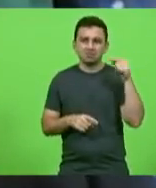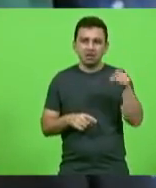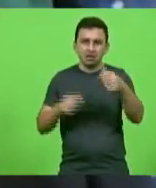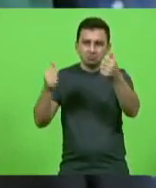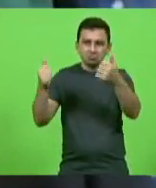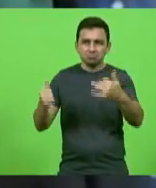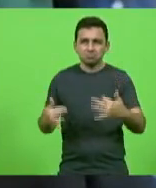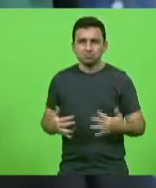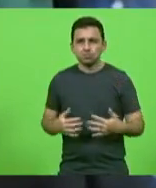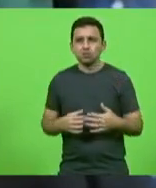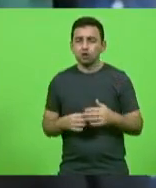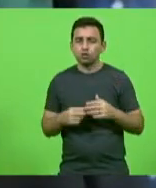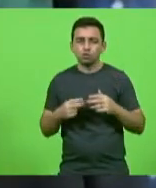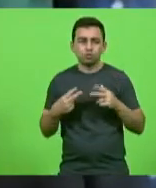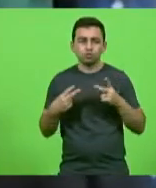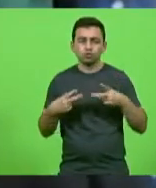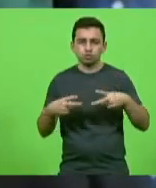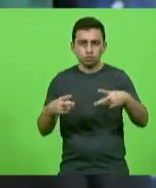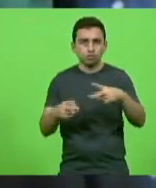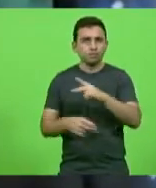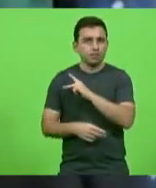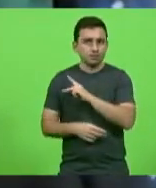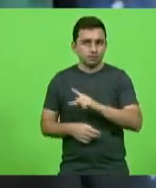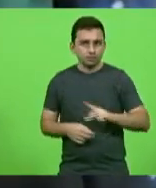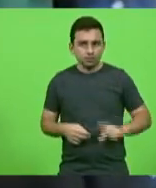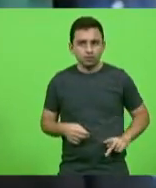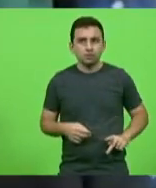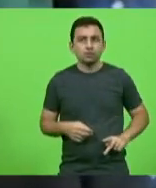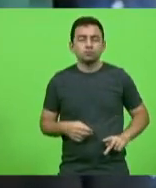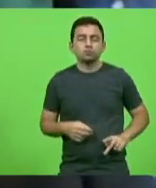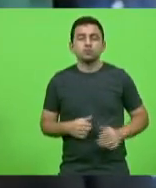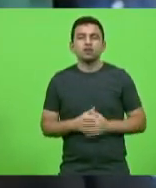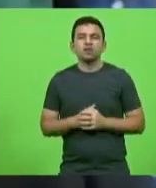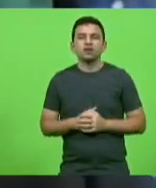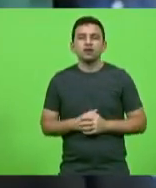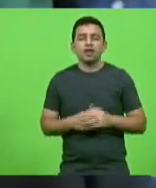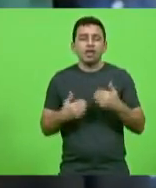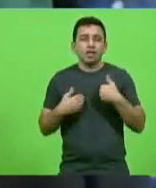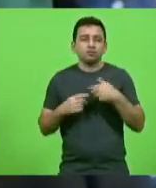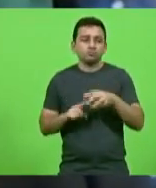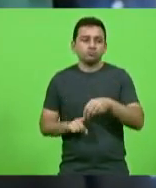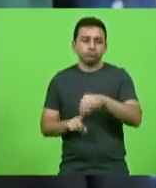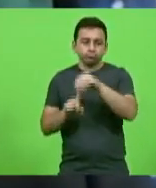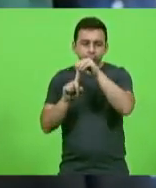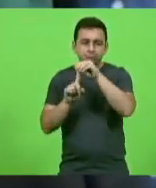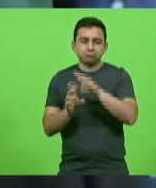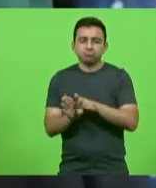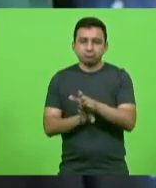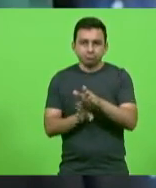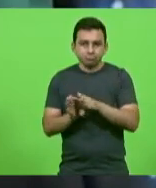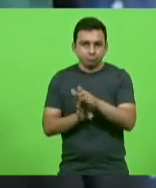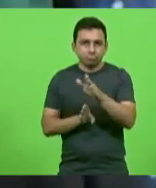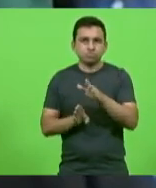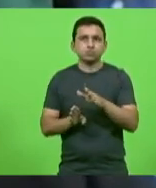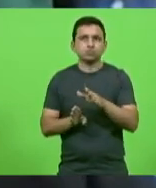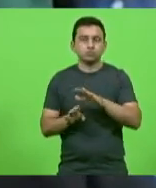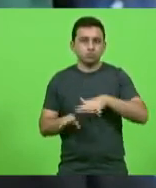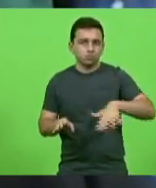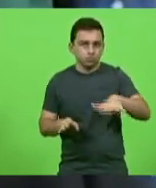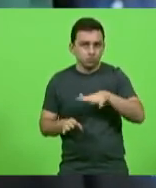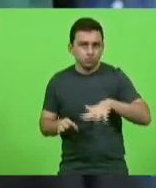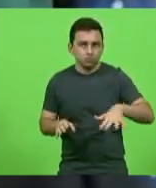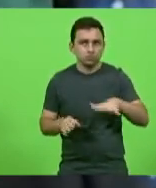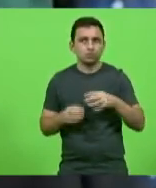continua dizendo presidente tribunal de contas não trazer o depoimento ressaltei que essas orientações Gerais podem Sagas come